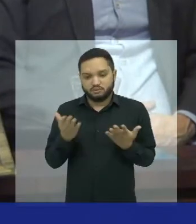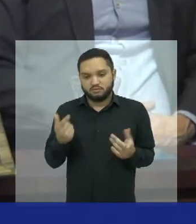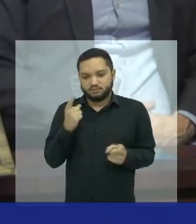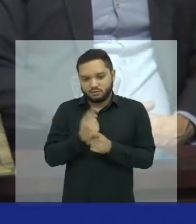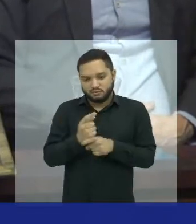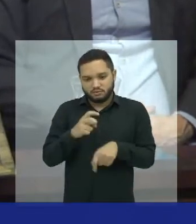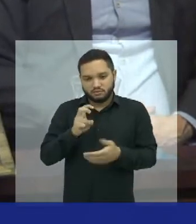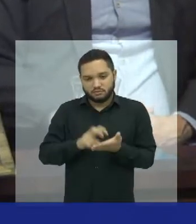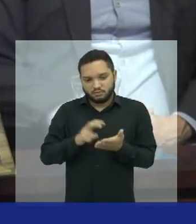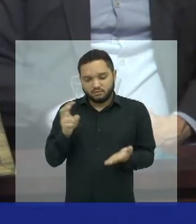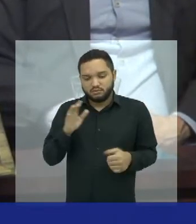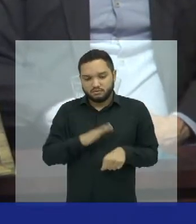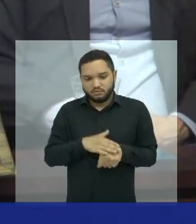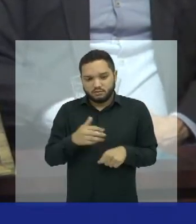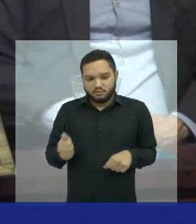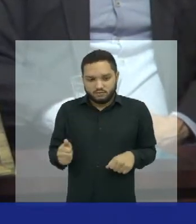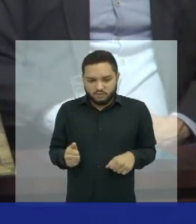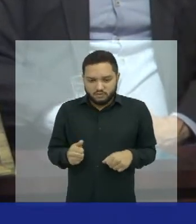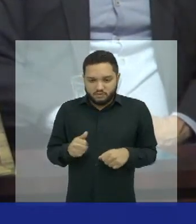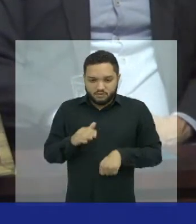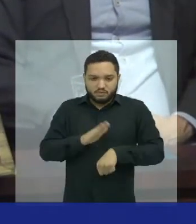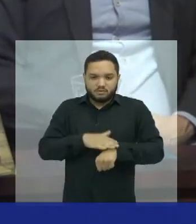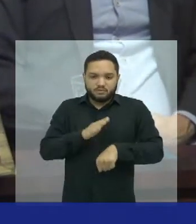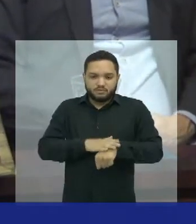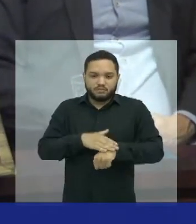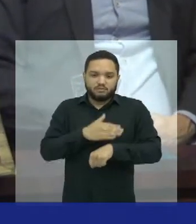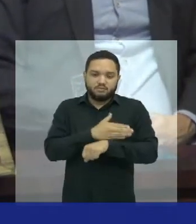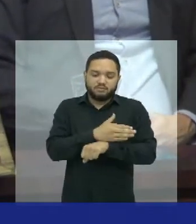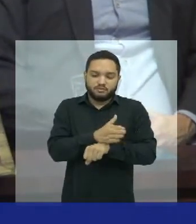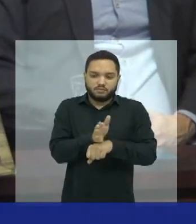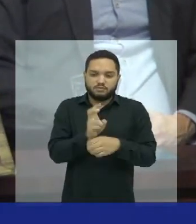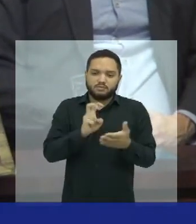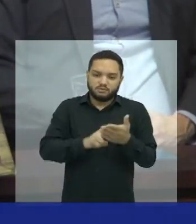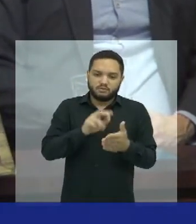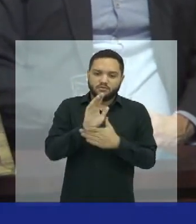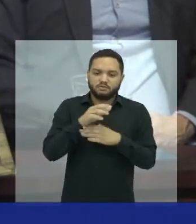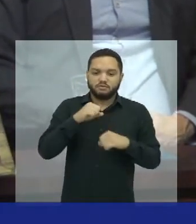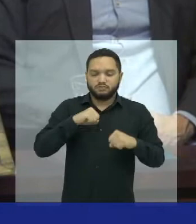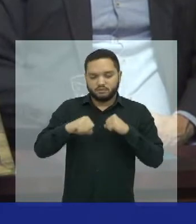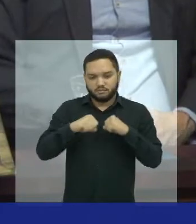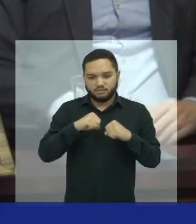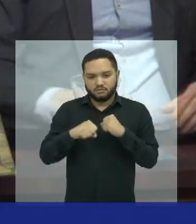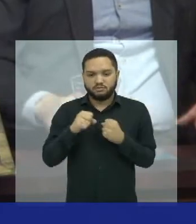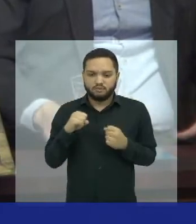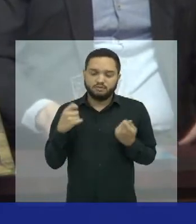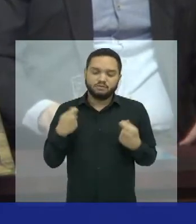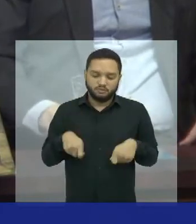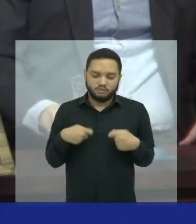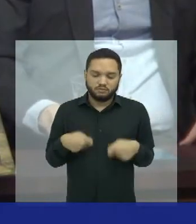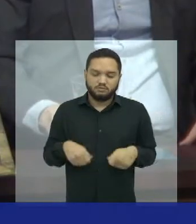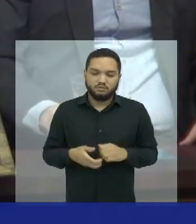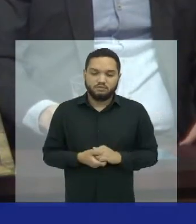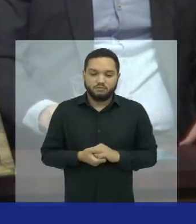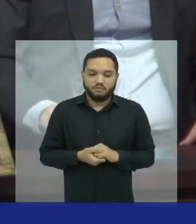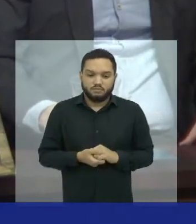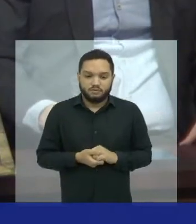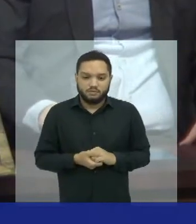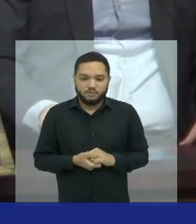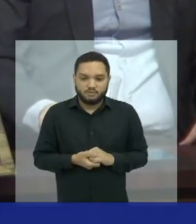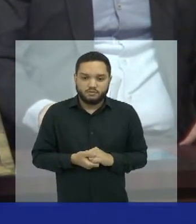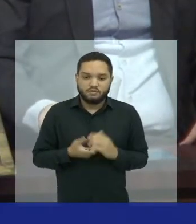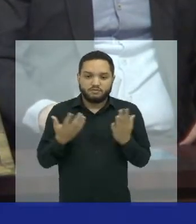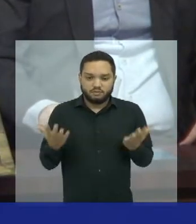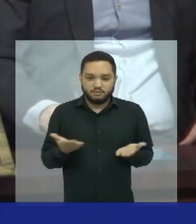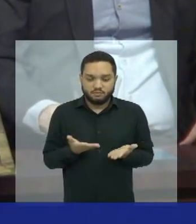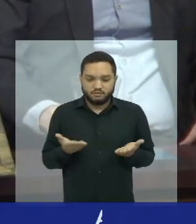horário da manhã porque considerou que teríamos mais tempo entrando pela tarde para fazer o debate, caso houvesse necessidade. Dito isso, eu